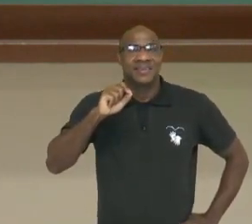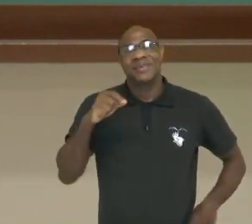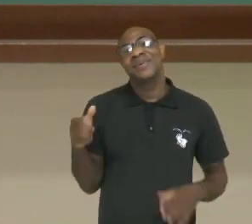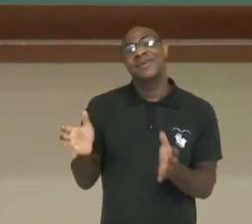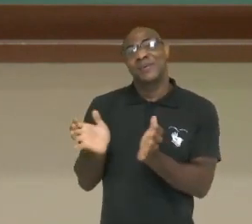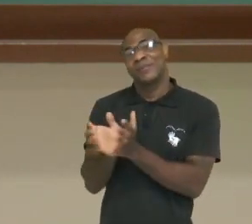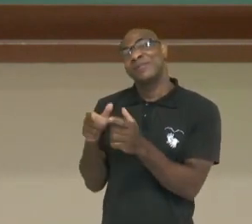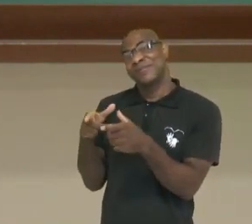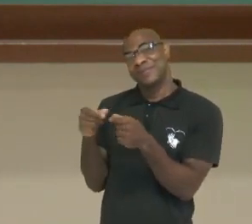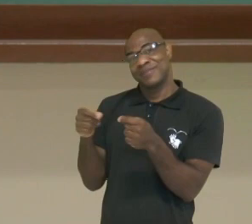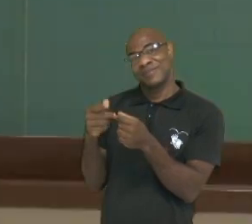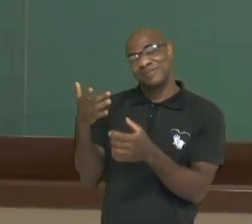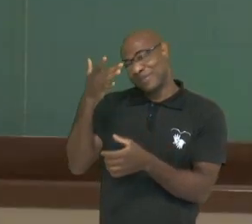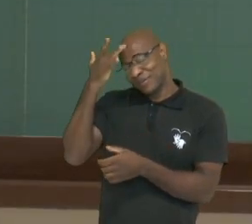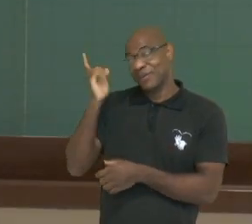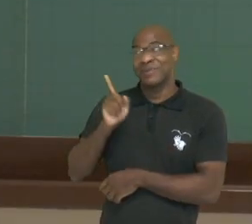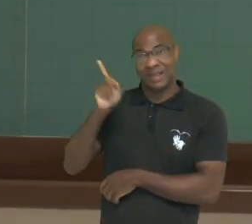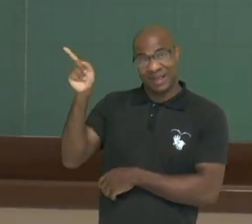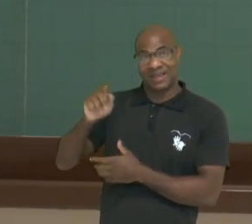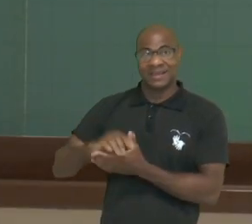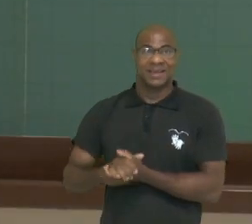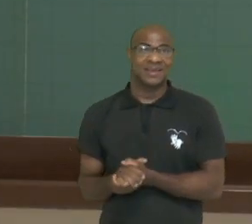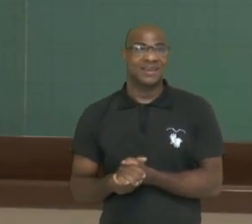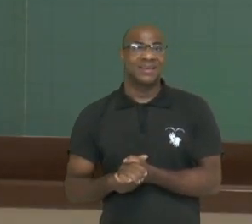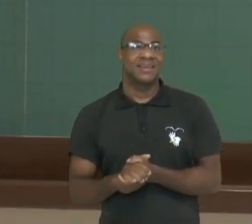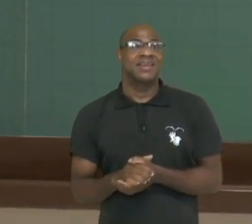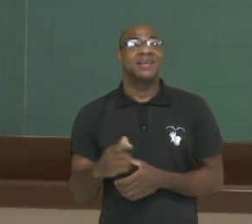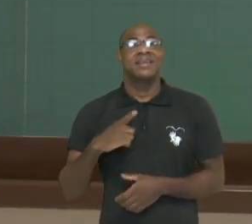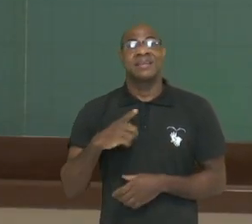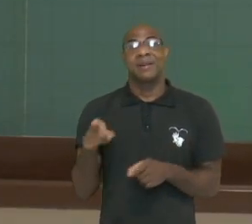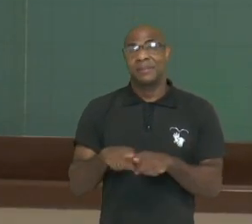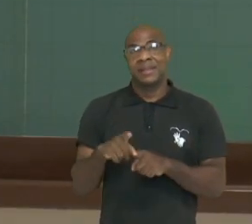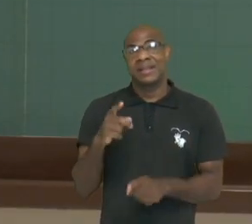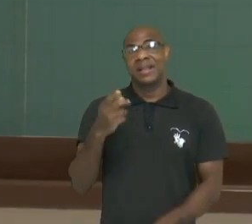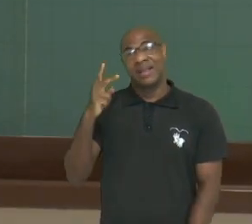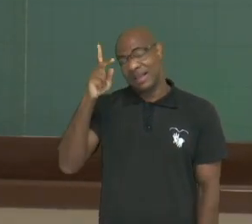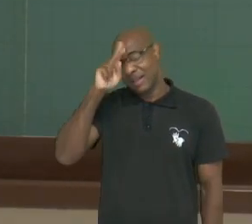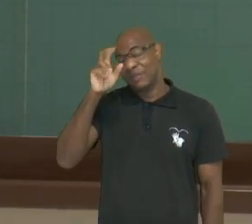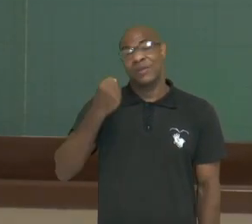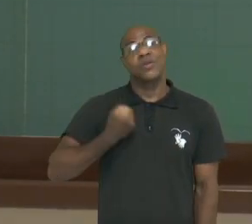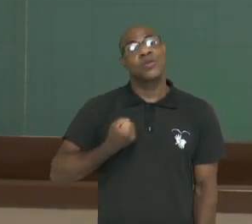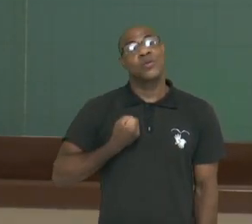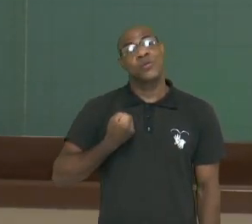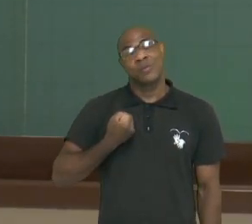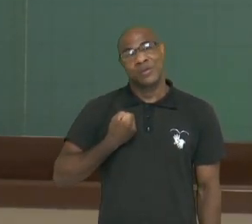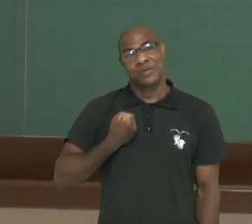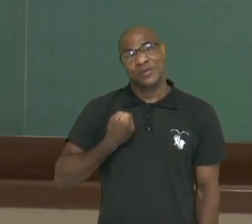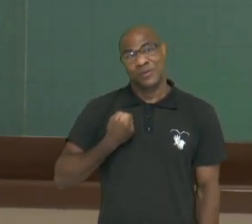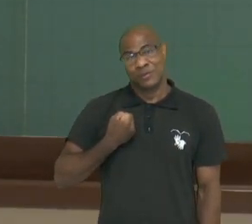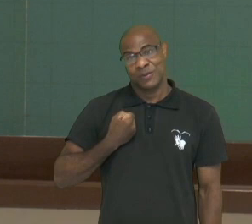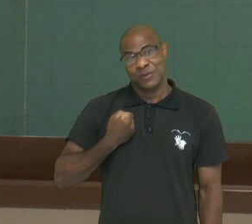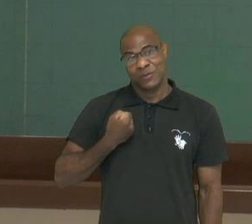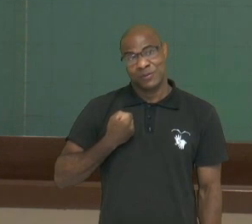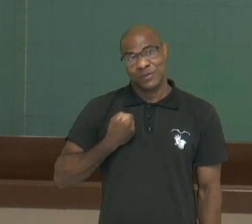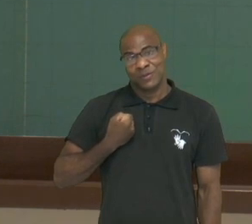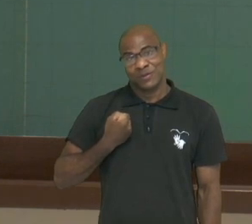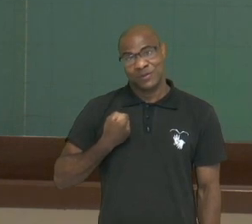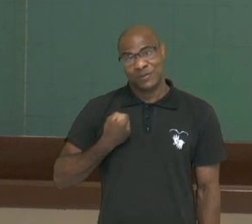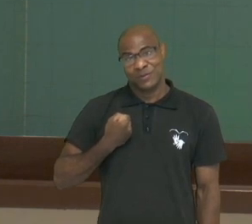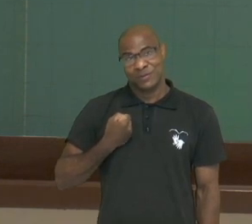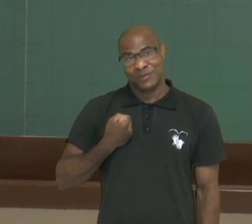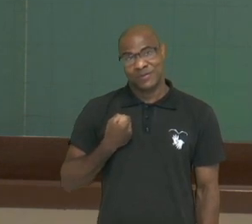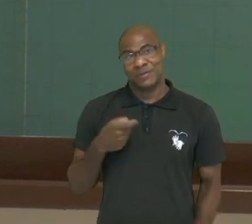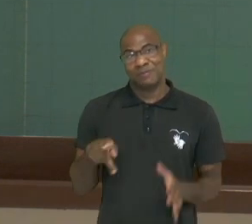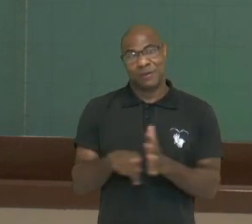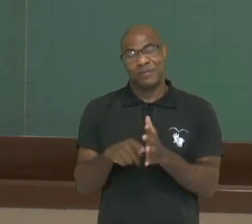japonês. Quem sabe quais são os números em japonês, hã? Vou dar uma pista. Ichi,